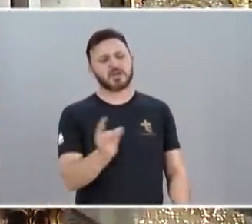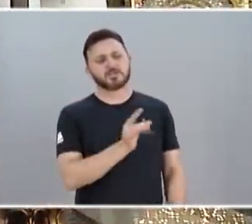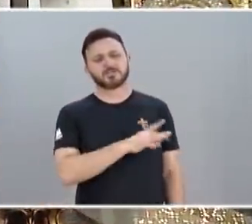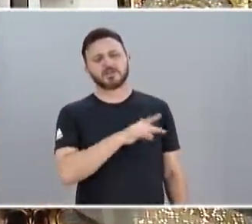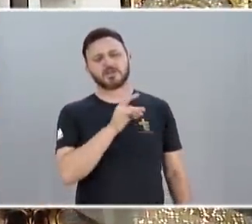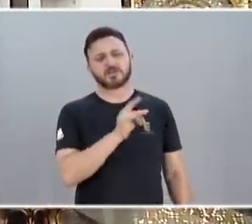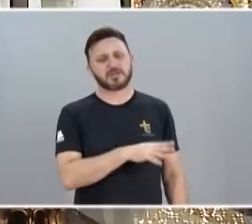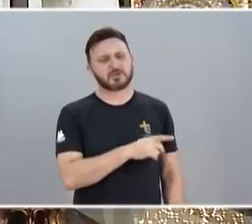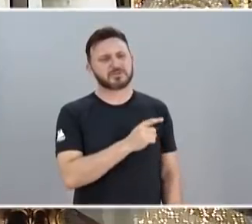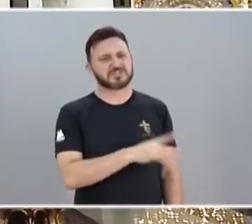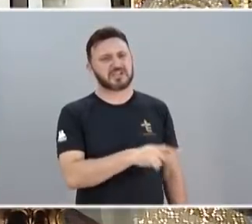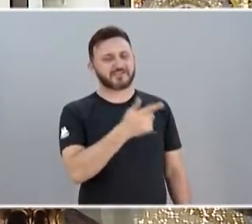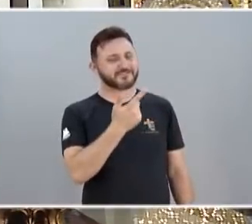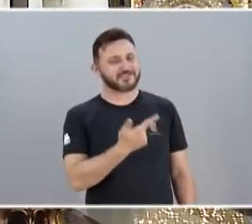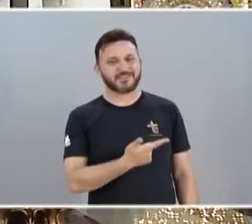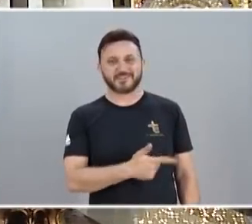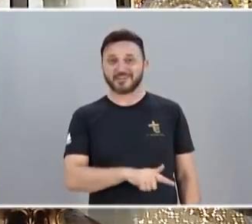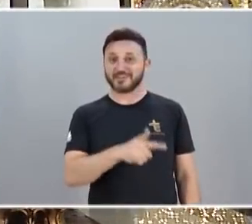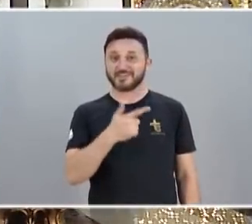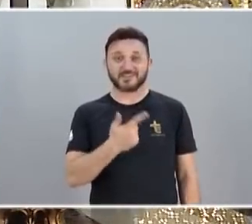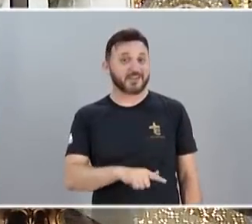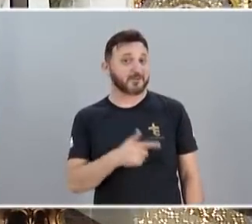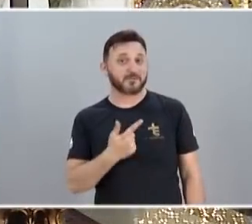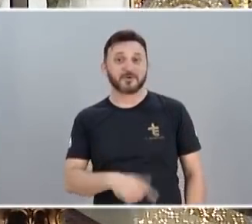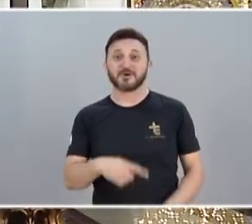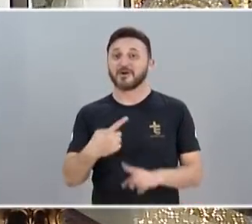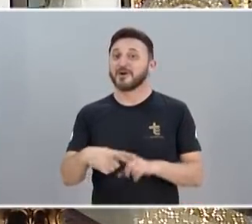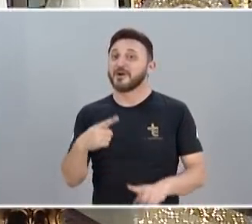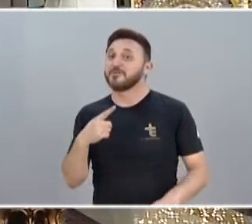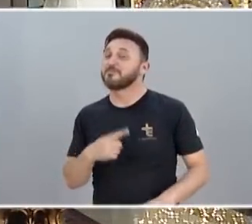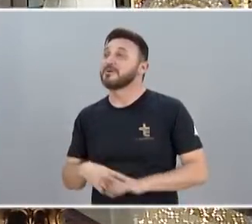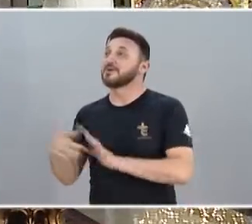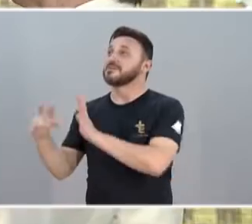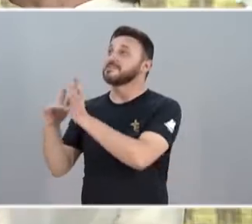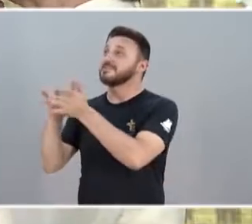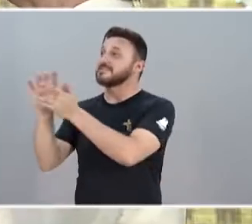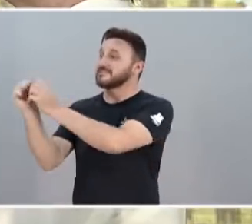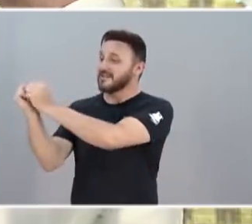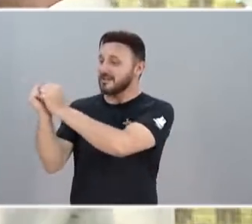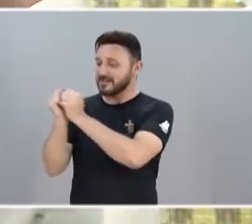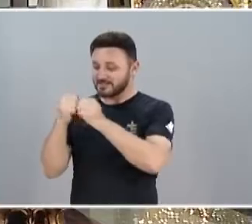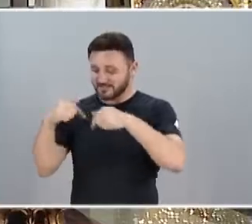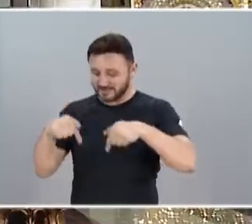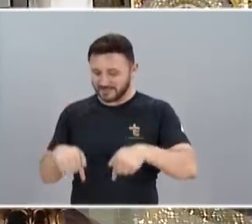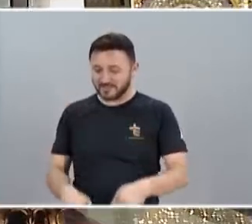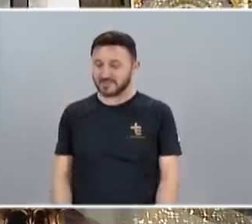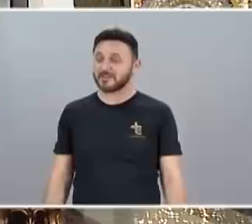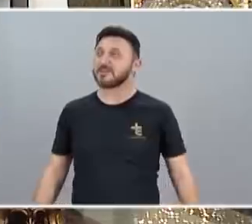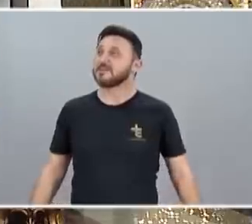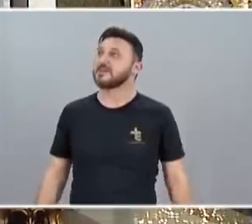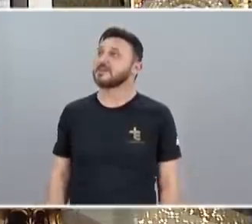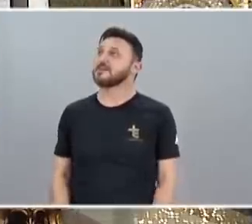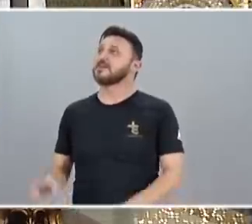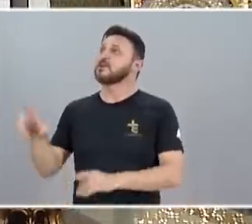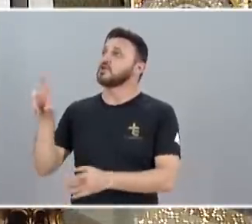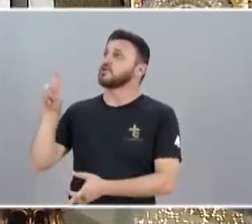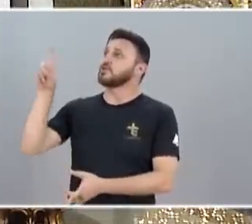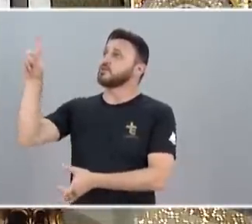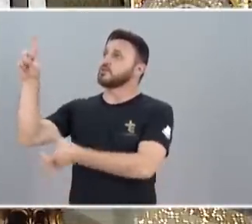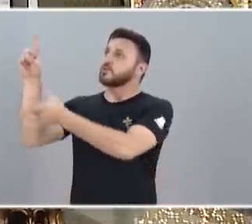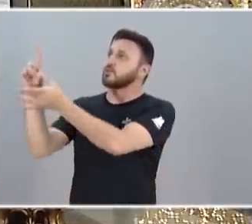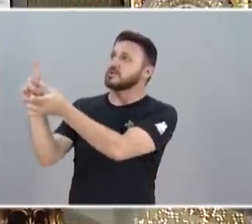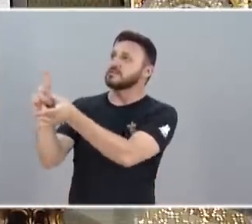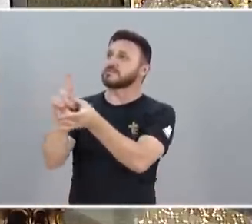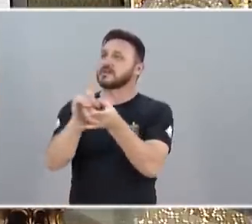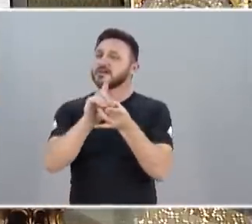quiseres, já não sentirei temor, pois estás aqui,